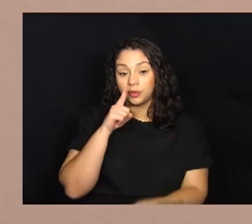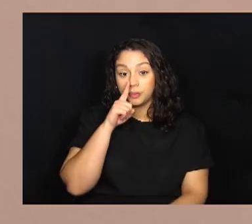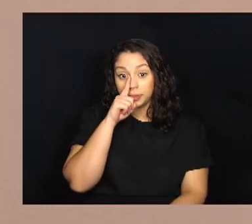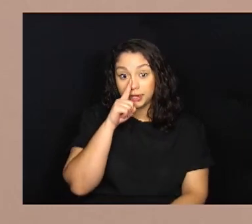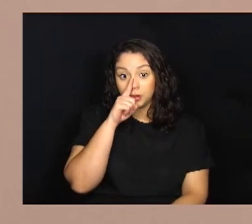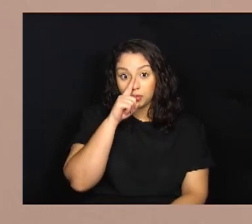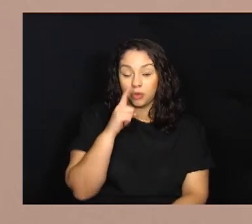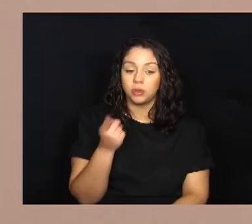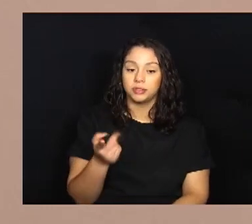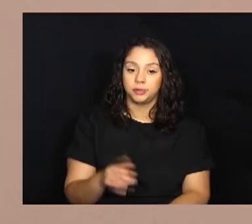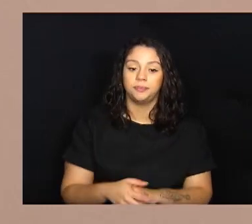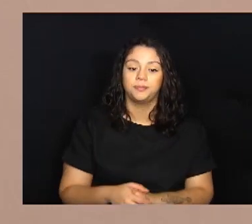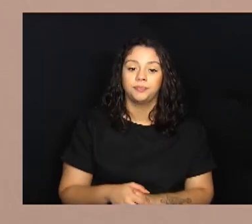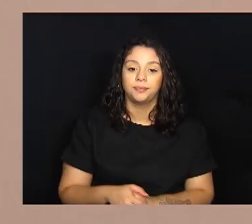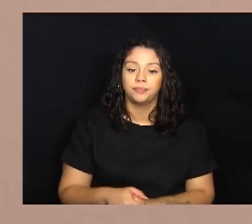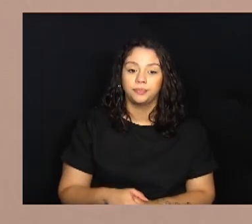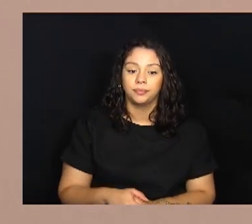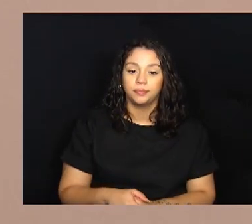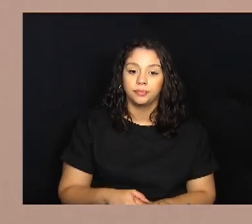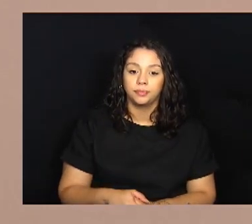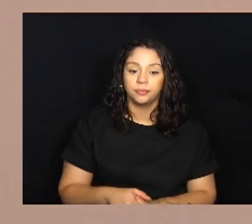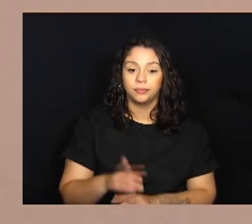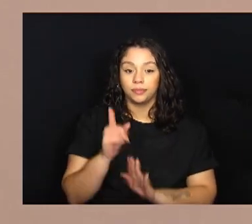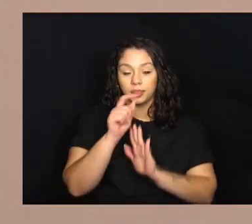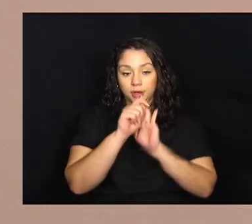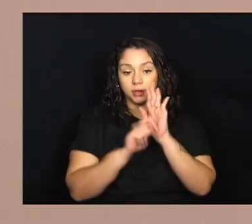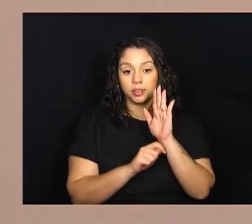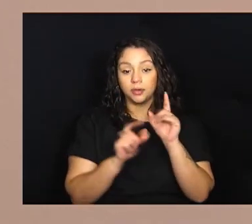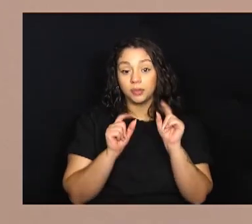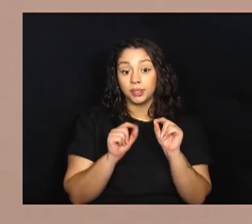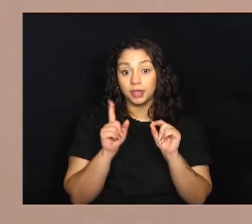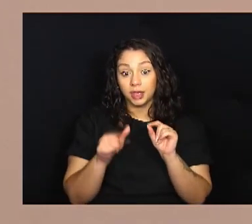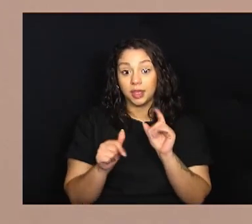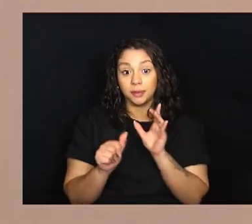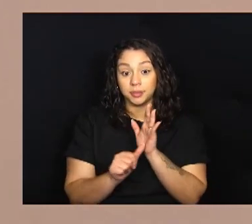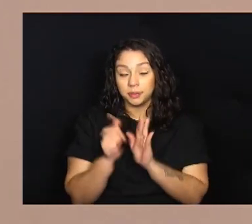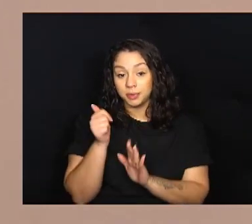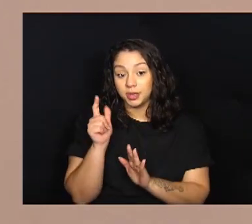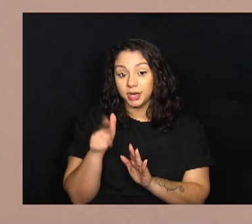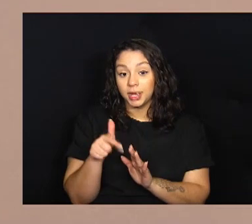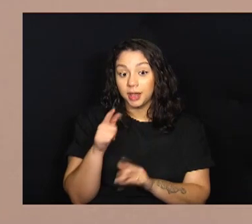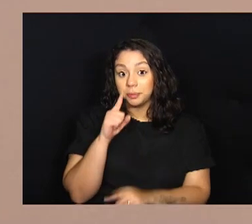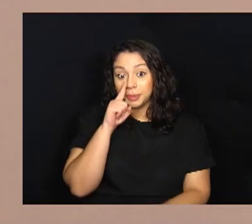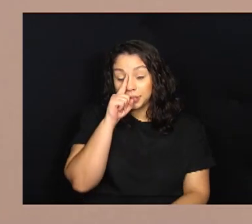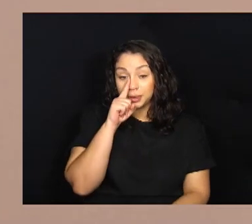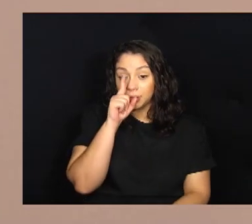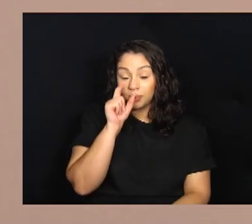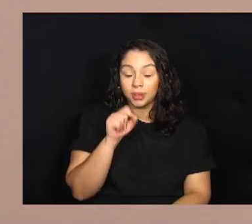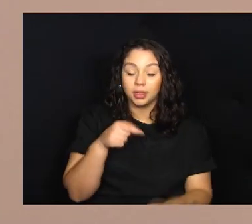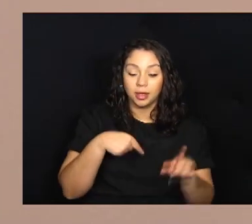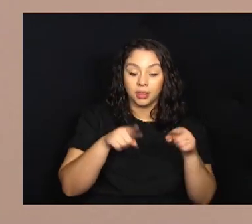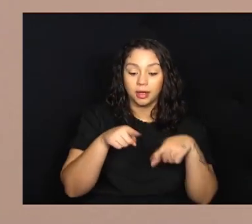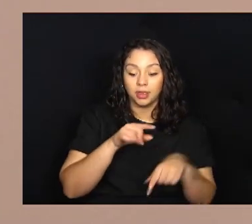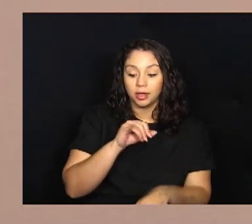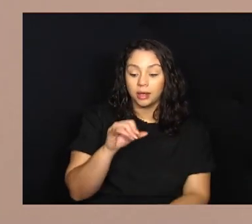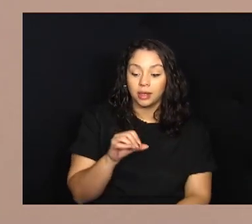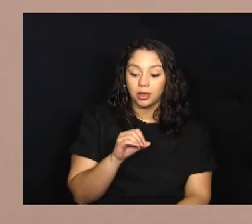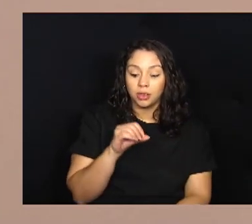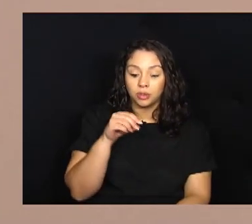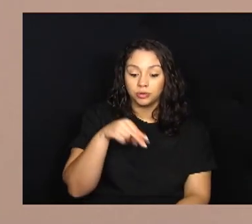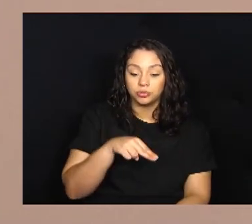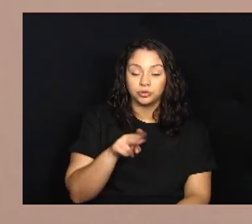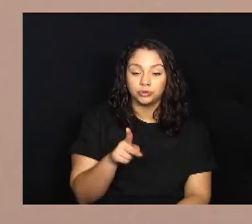perigosas. Aqui, de acordo com o relatório, a primeira via perigosa é a Avenida João Boy do Lope,